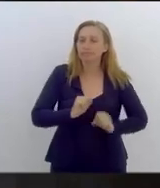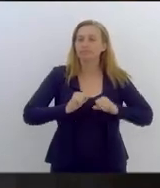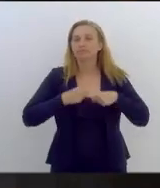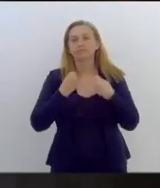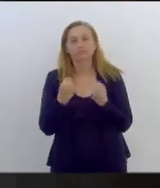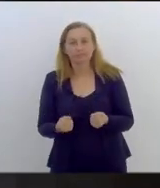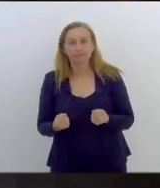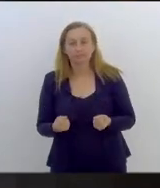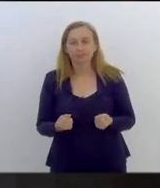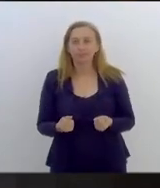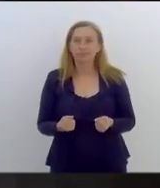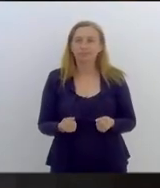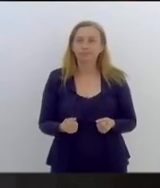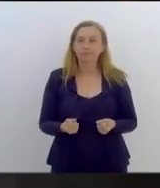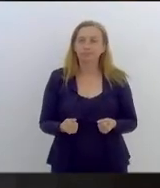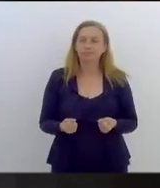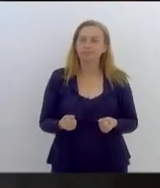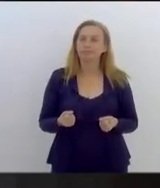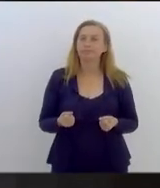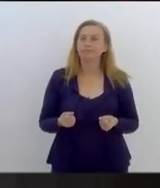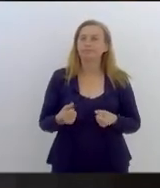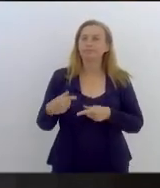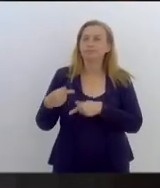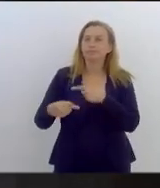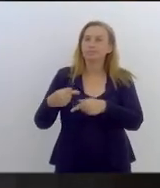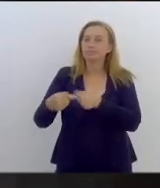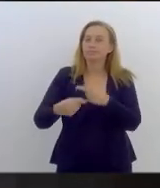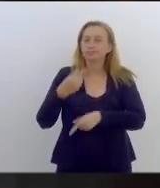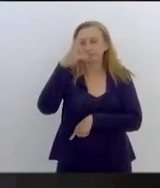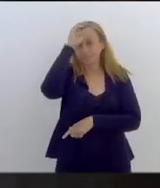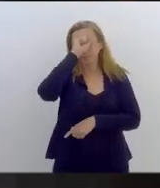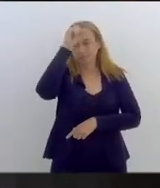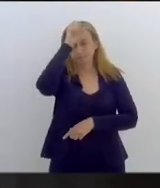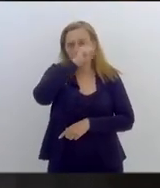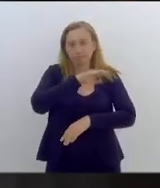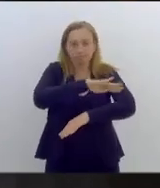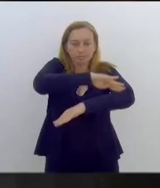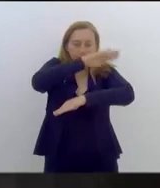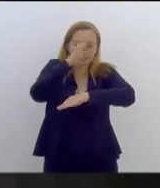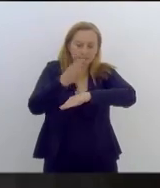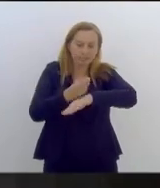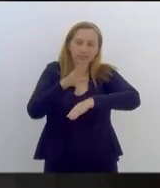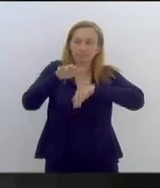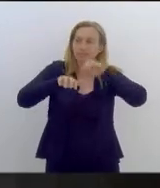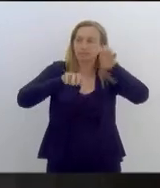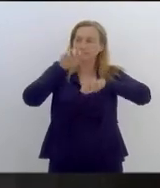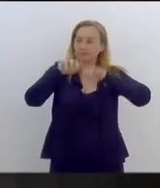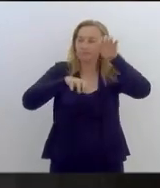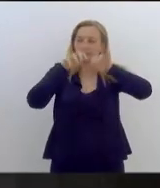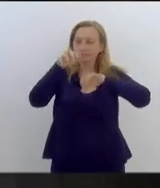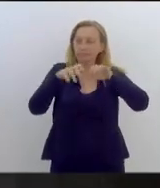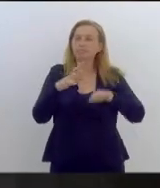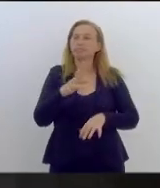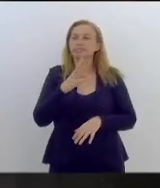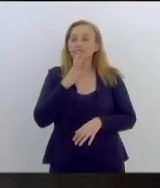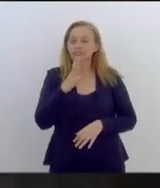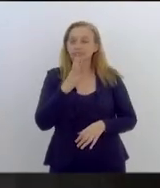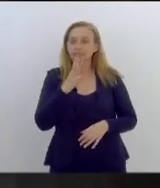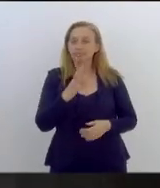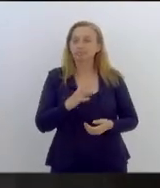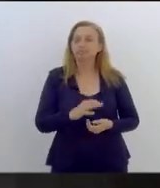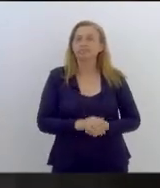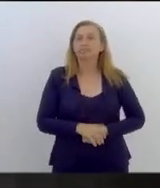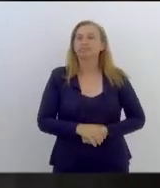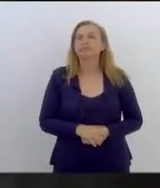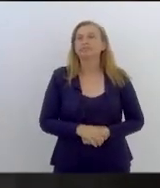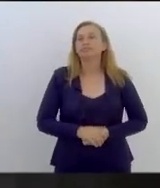defendem, né, as gerações que vão aprendendo a montanhismo, a escalada, a conhecer. Geralmente eles